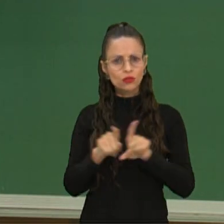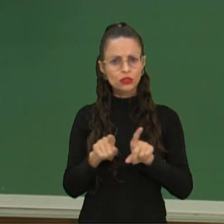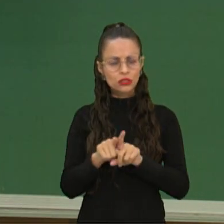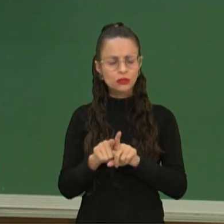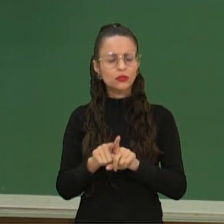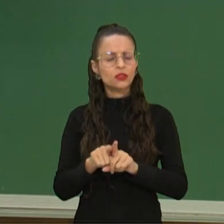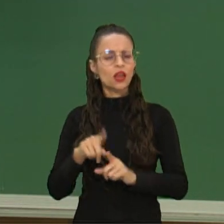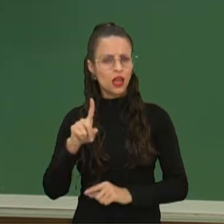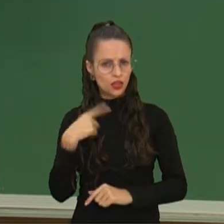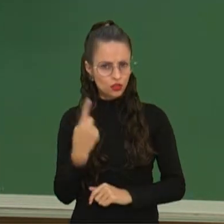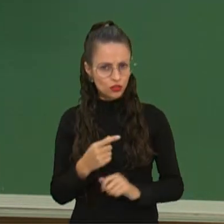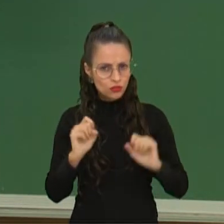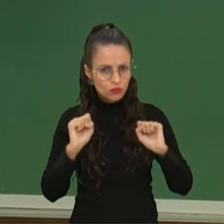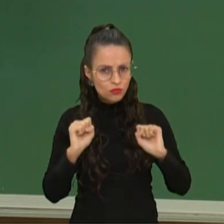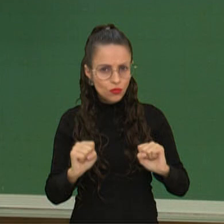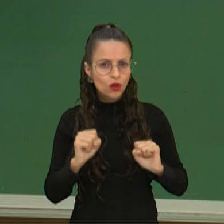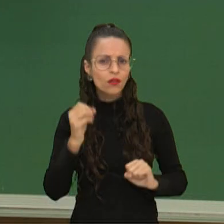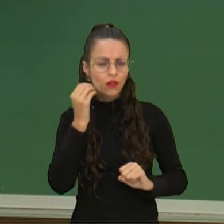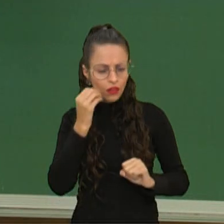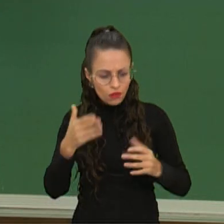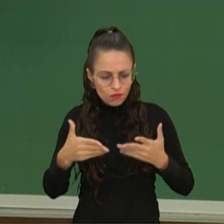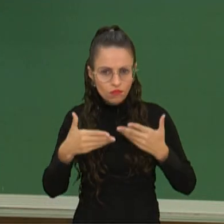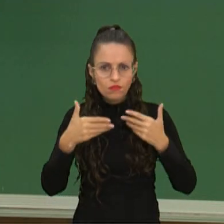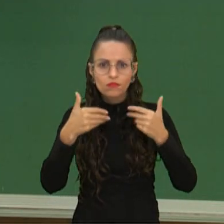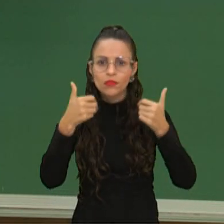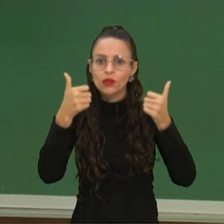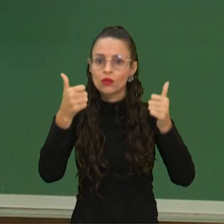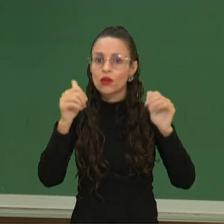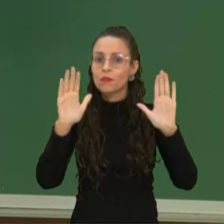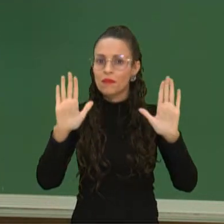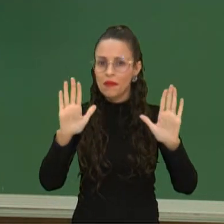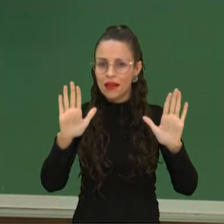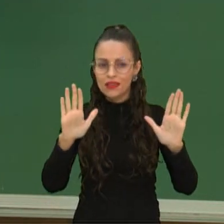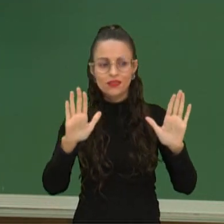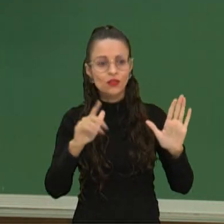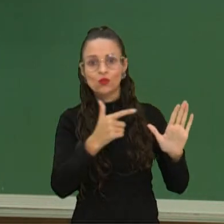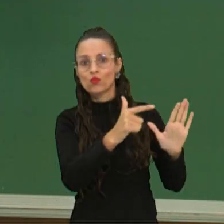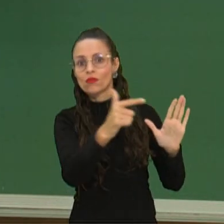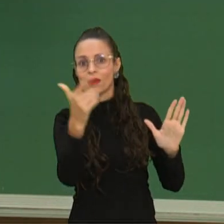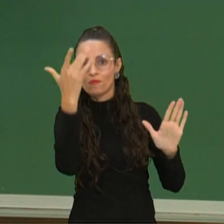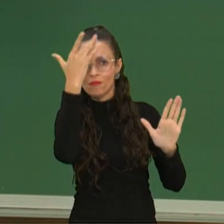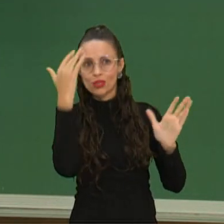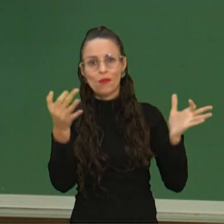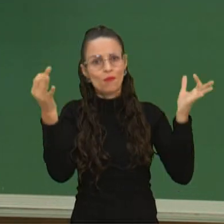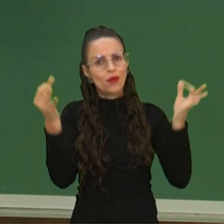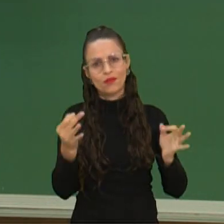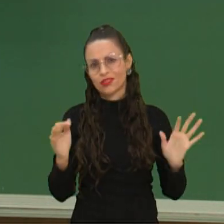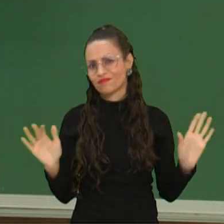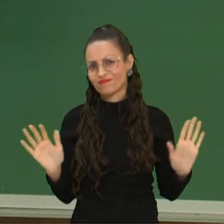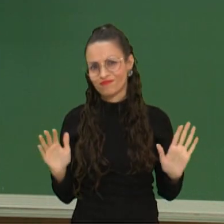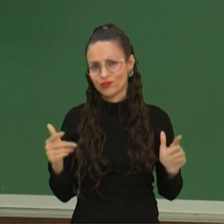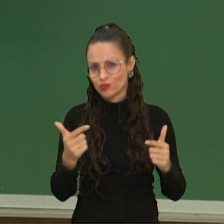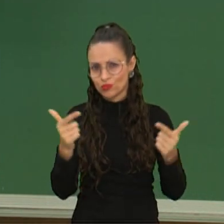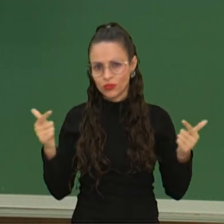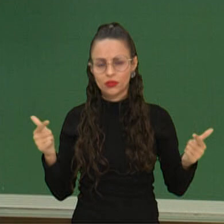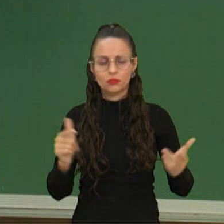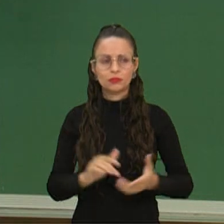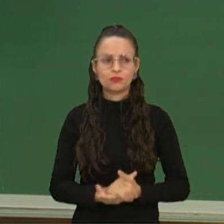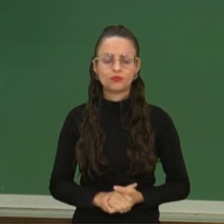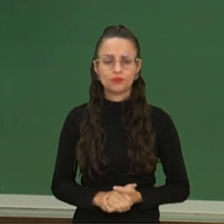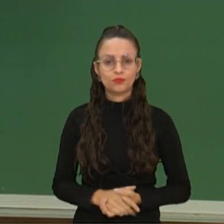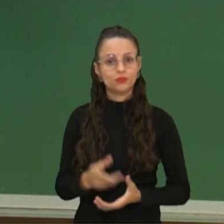que a gente pode sempre tentar fazer o nosso melhor, mas que ninguém é perfeito, beleza? Daí o texto continua